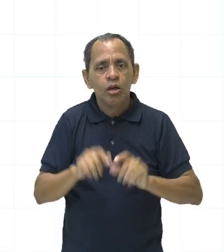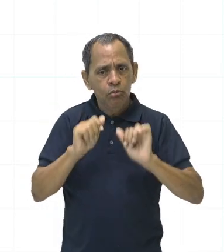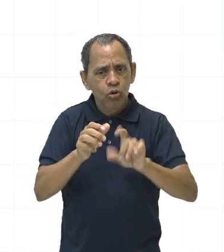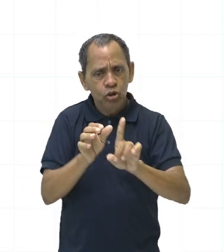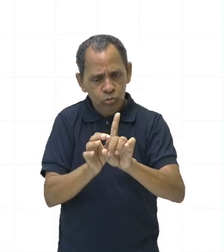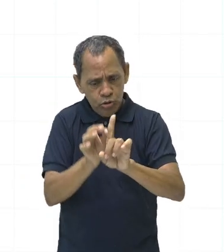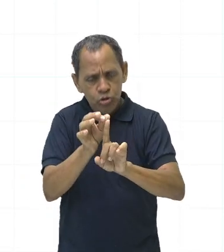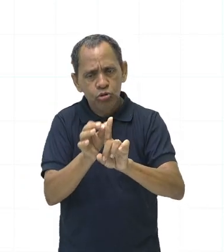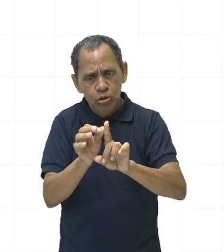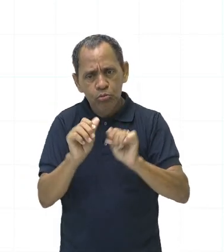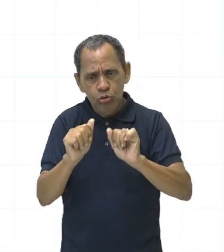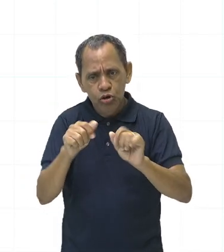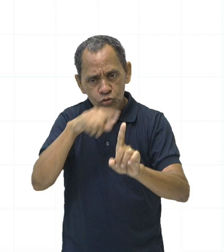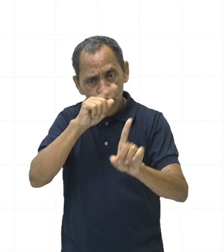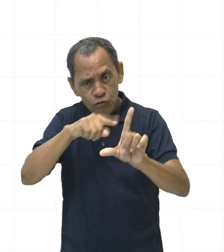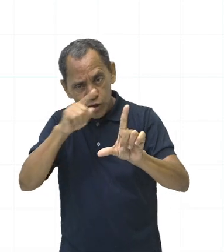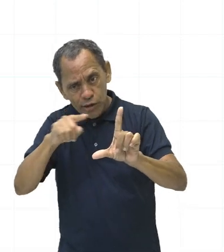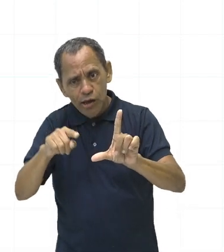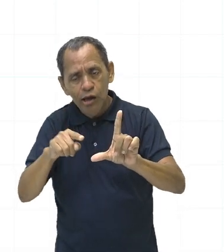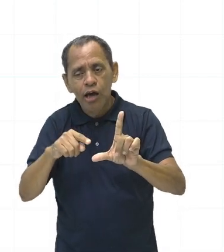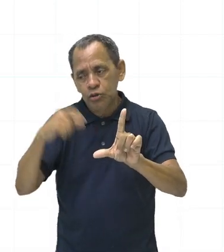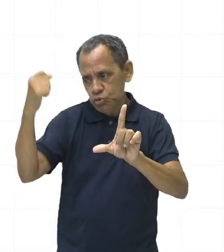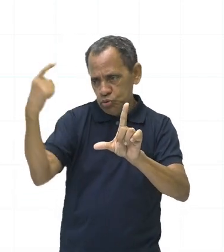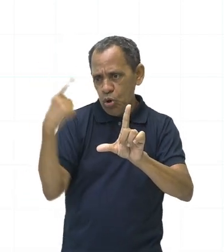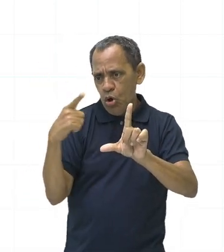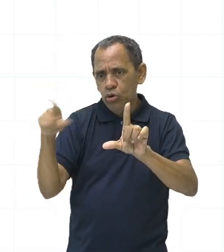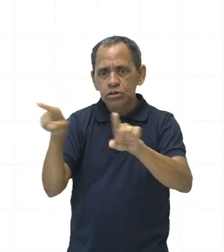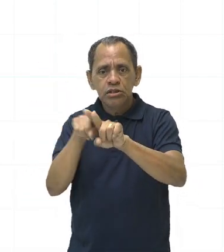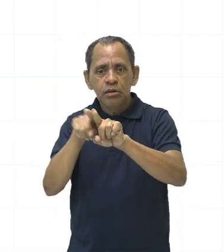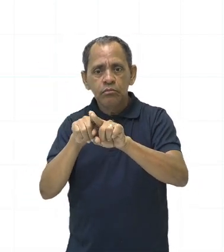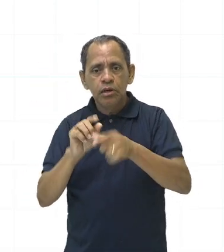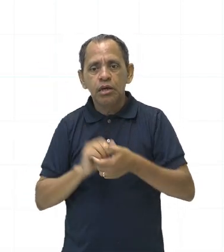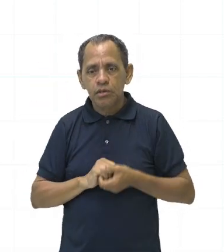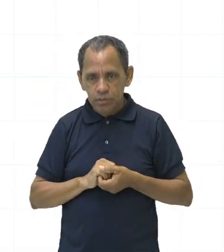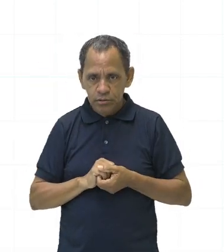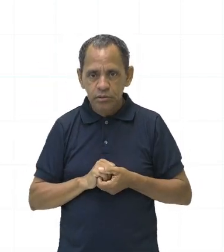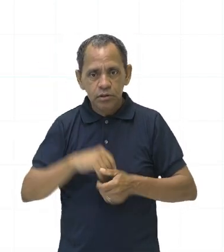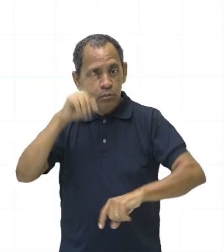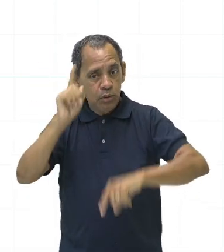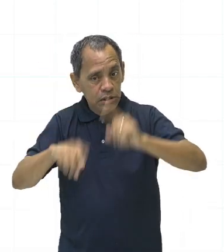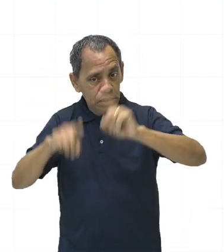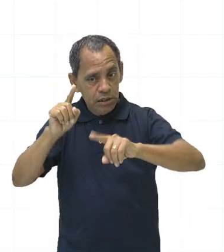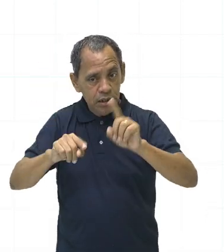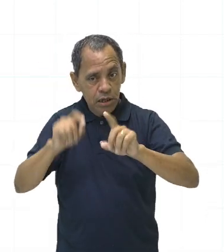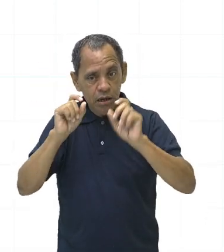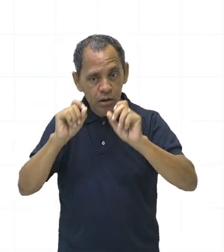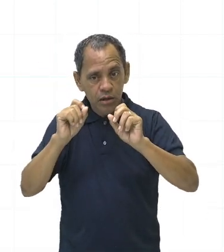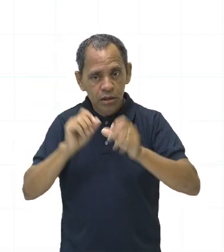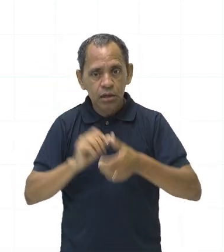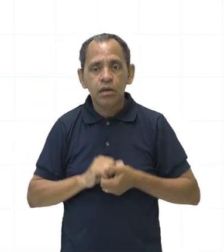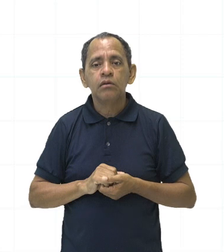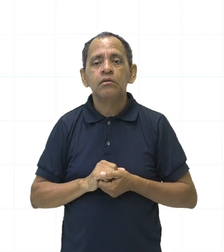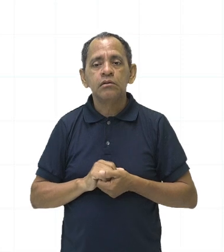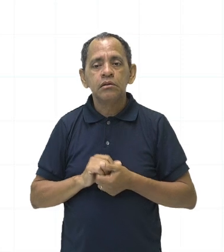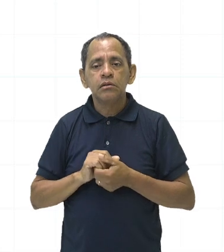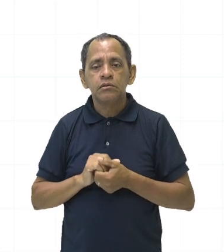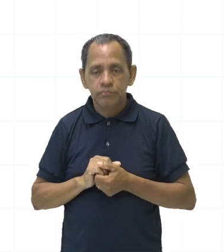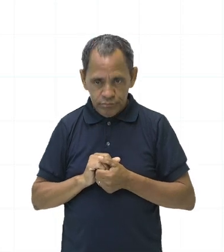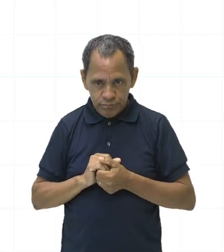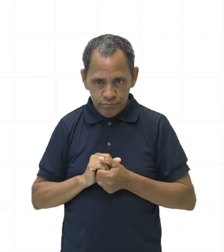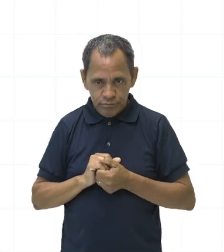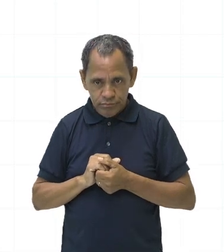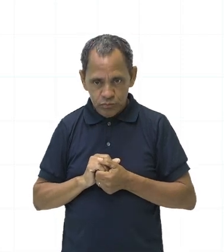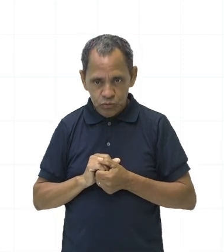de fontes naturais, energia solar e fontes antropogênicas, ou seja, aquelas ali que são resultadas pelo